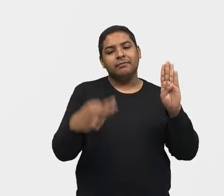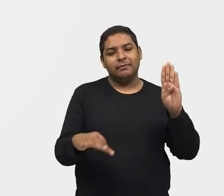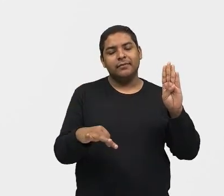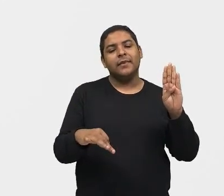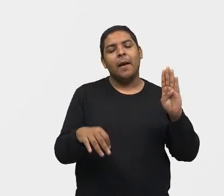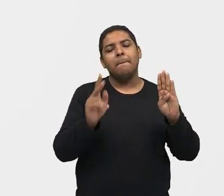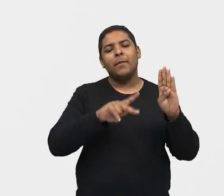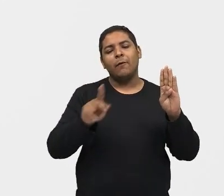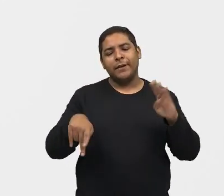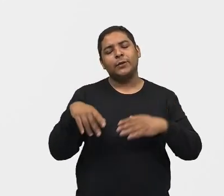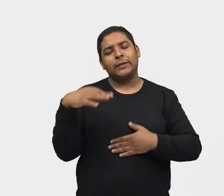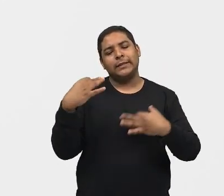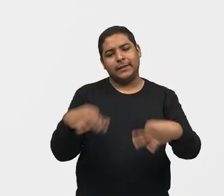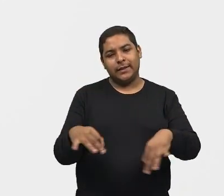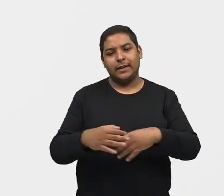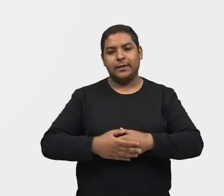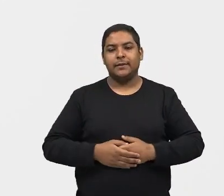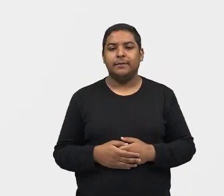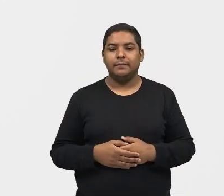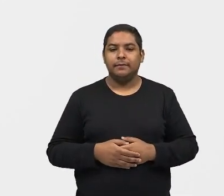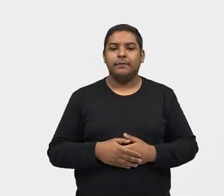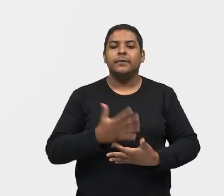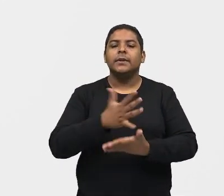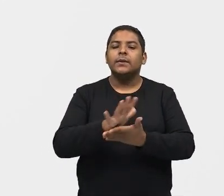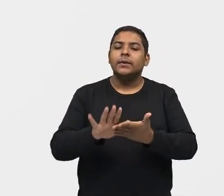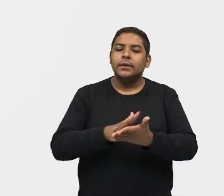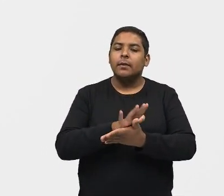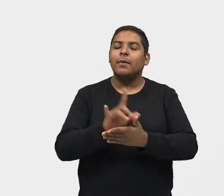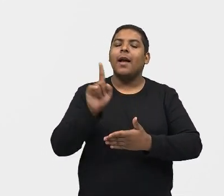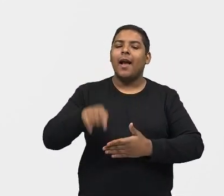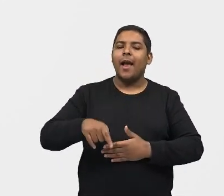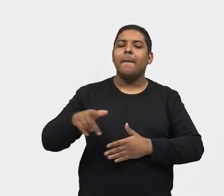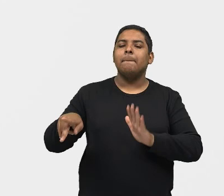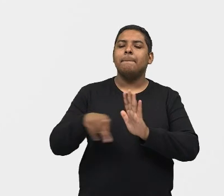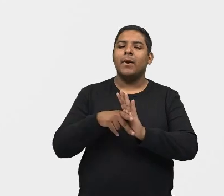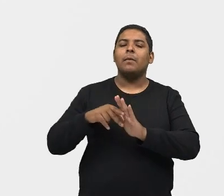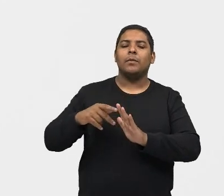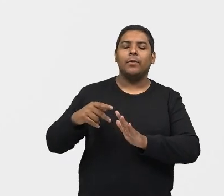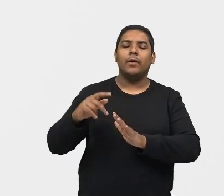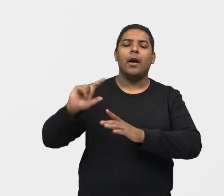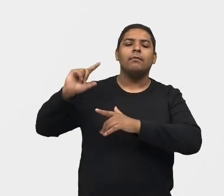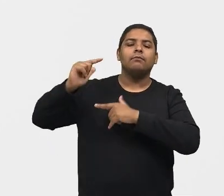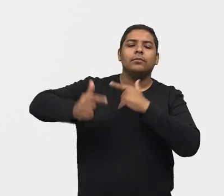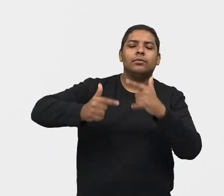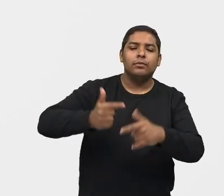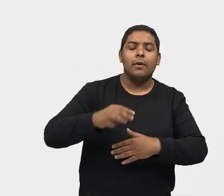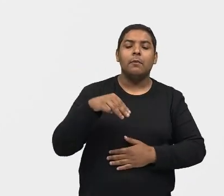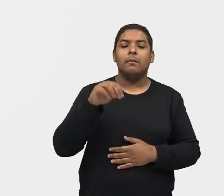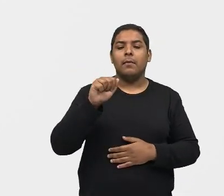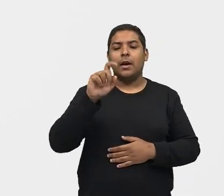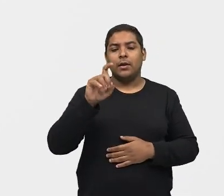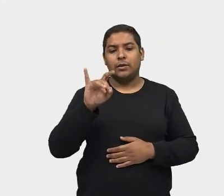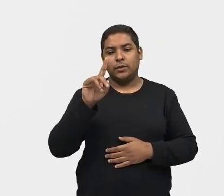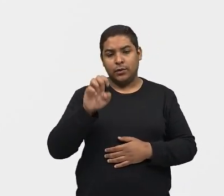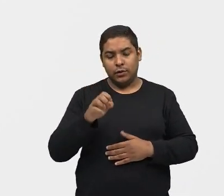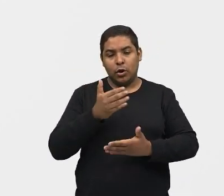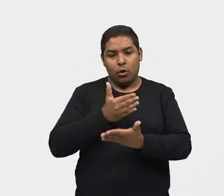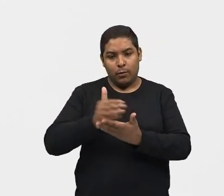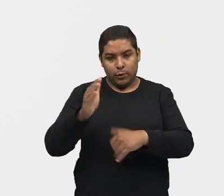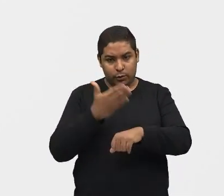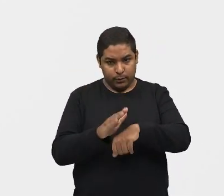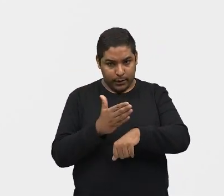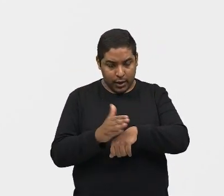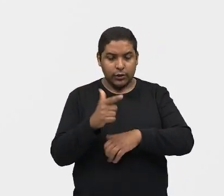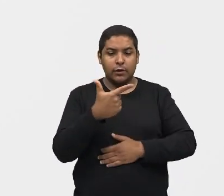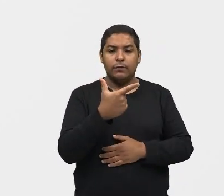Lúcia estava correta. O samba de gafieira é uma herança do maxixe e começou a ser praticado a partir do século XX.